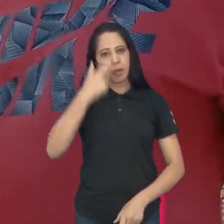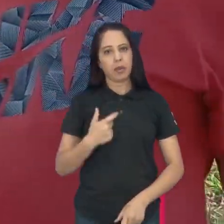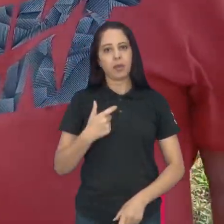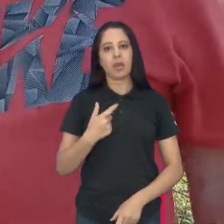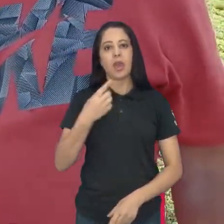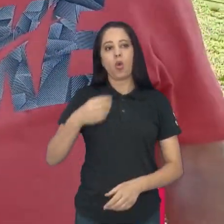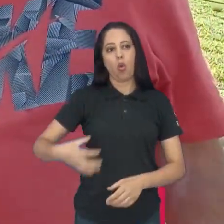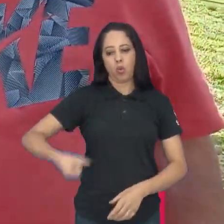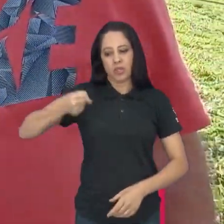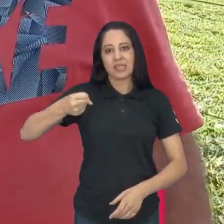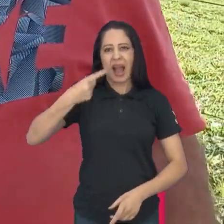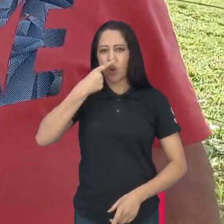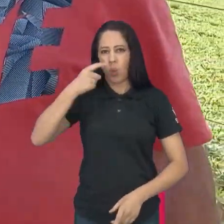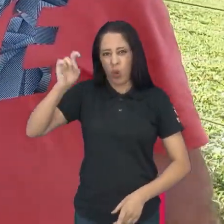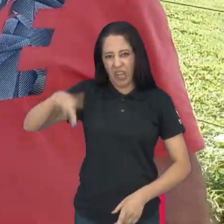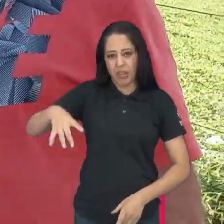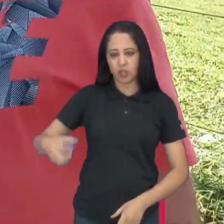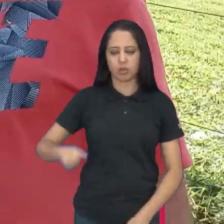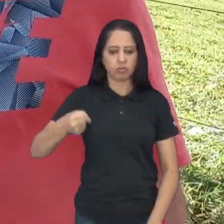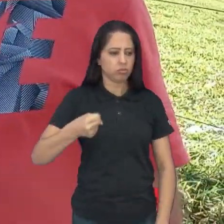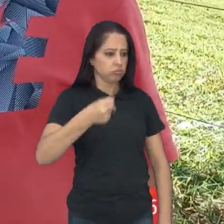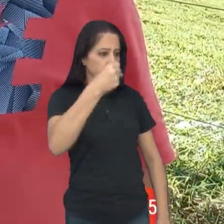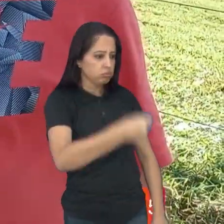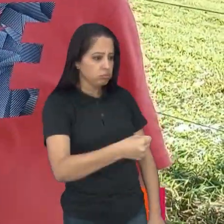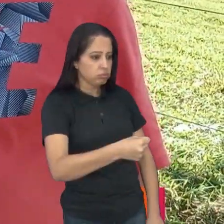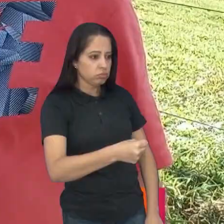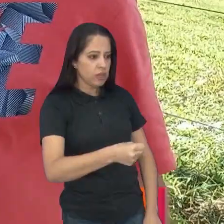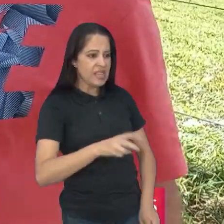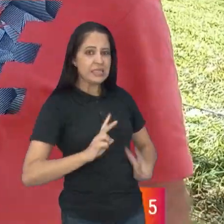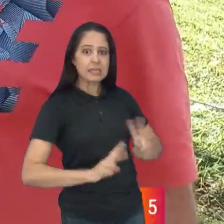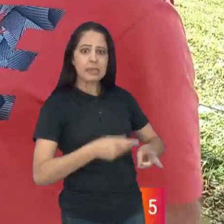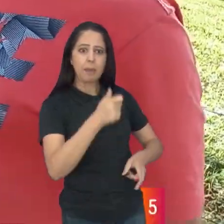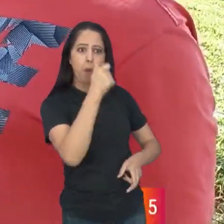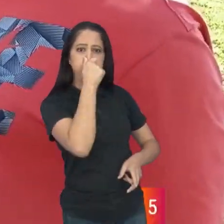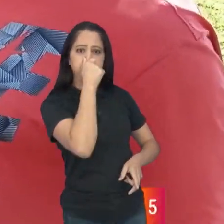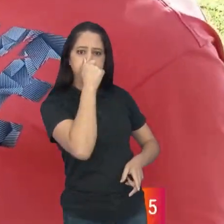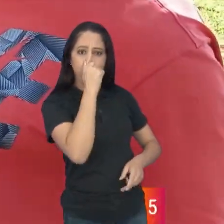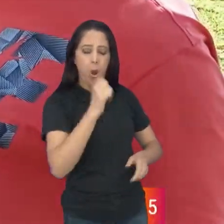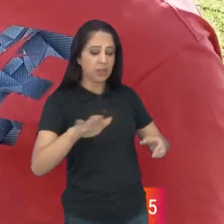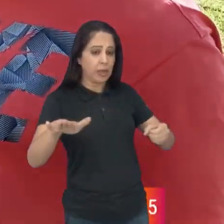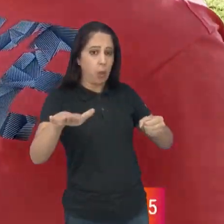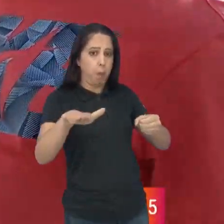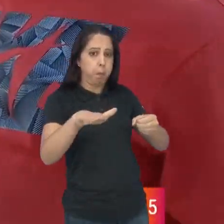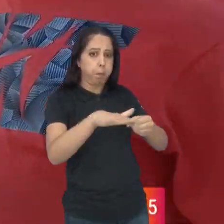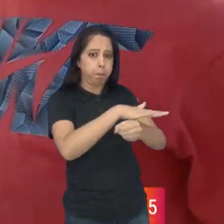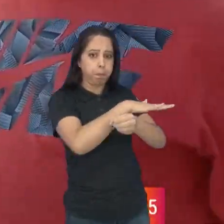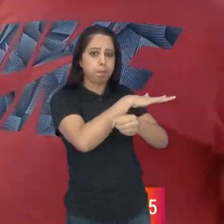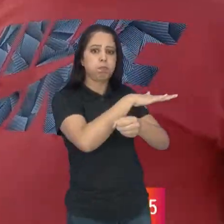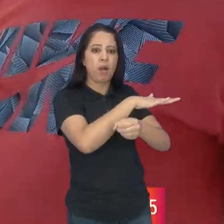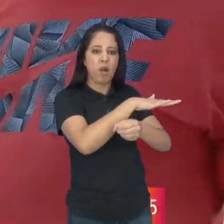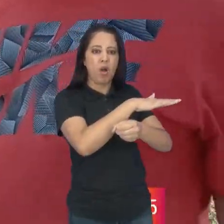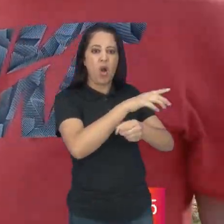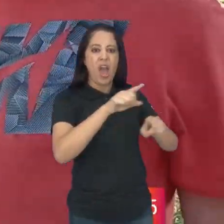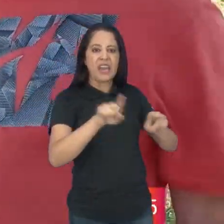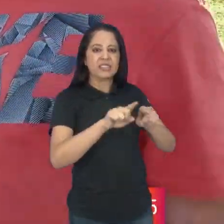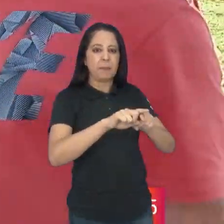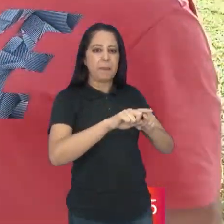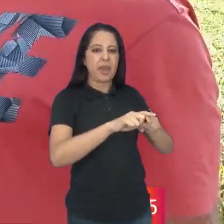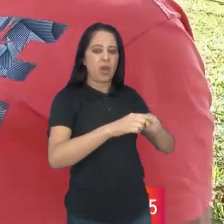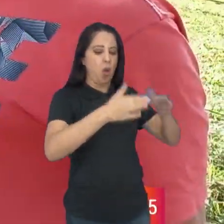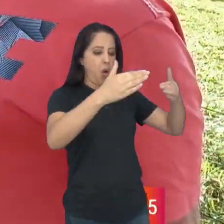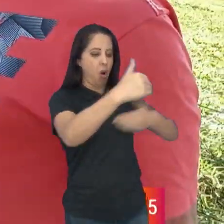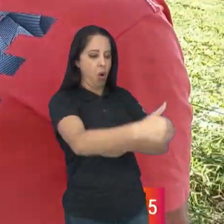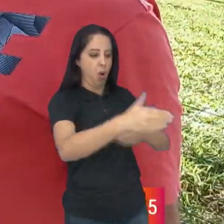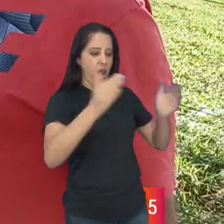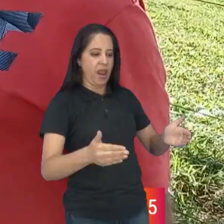na lixeira. E está sempre lotado essa lixeira. Às vezes está até transbordando, o pessoal jogando no chão, porque